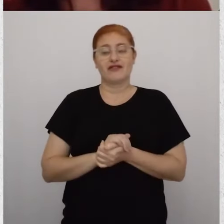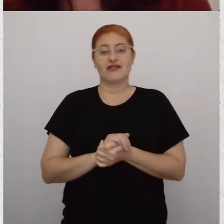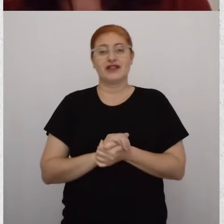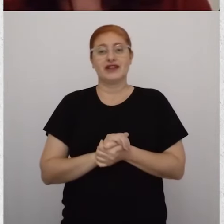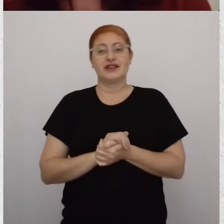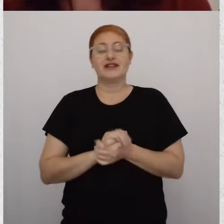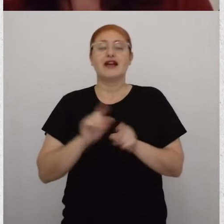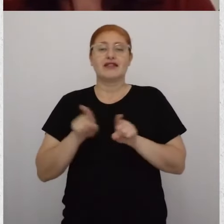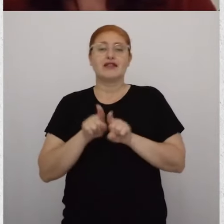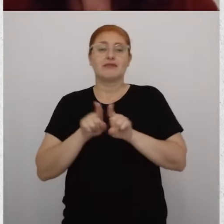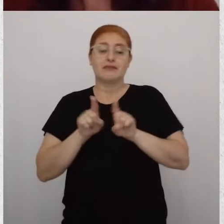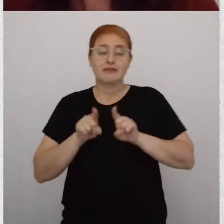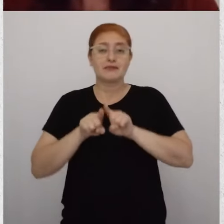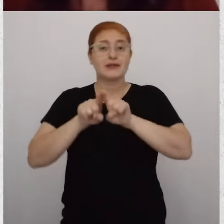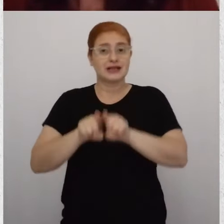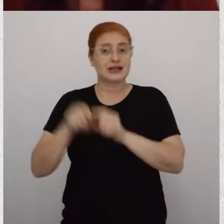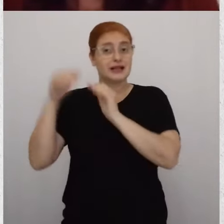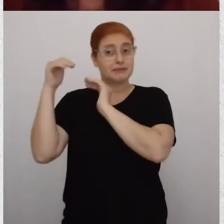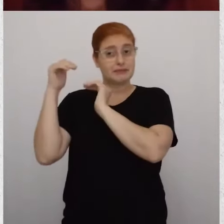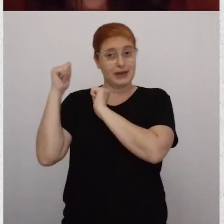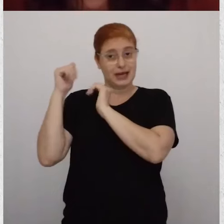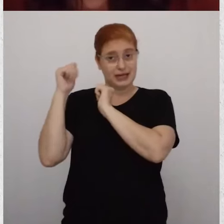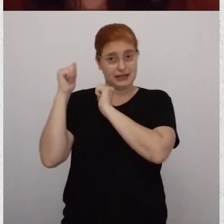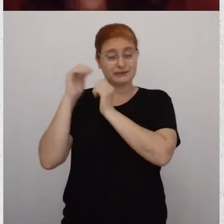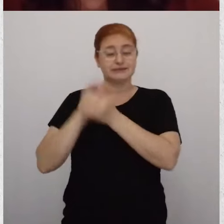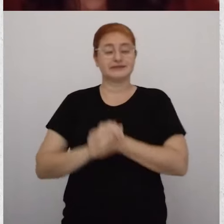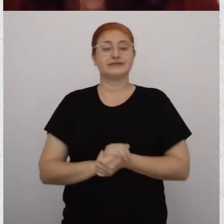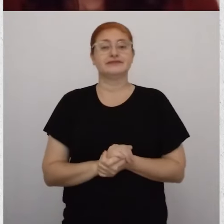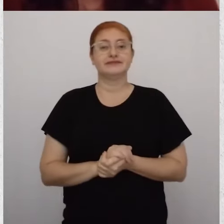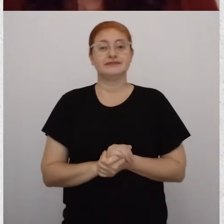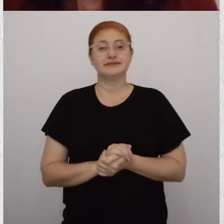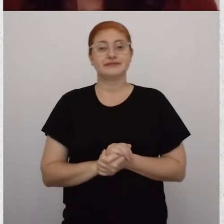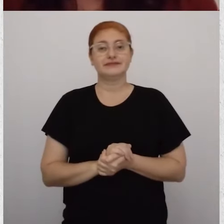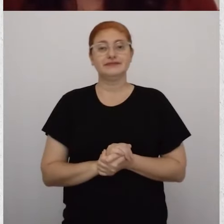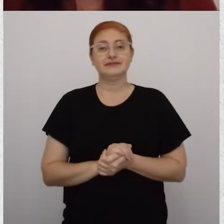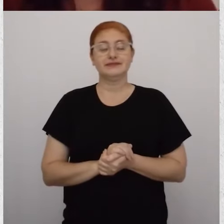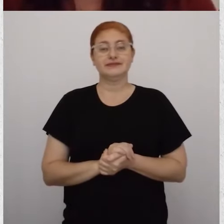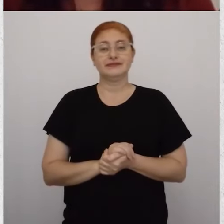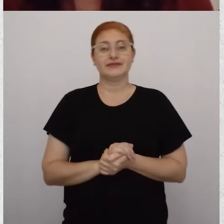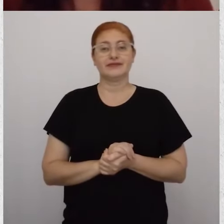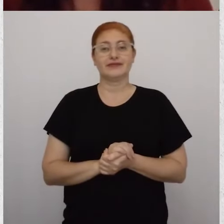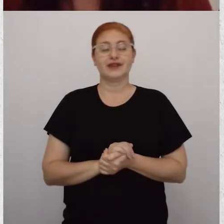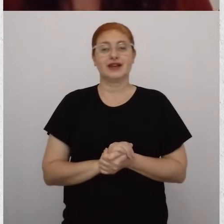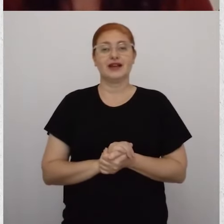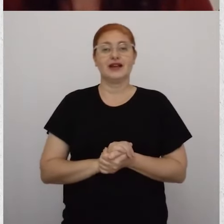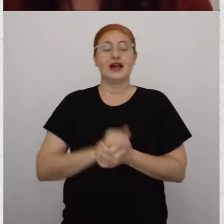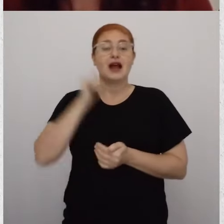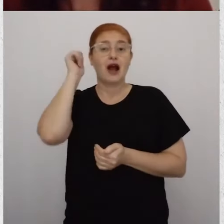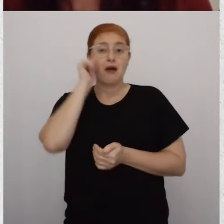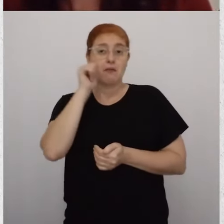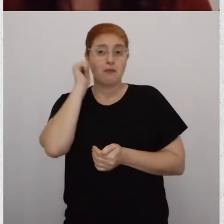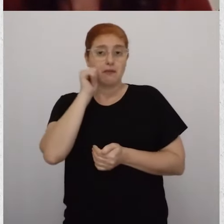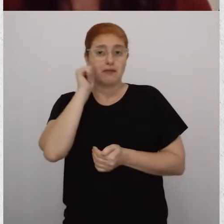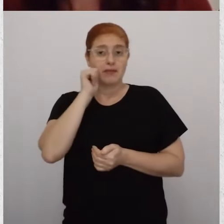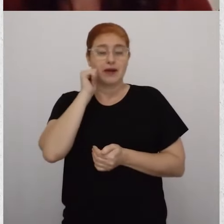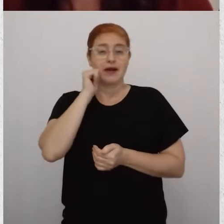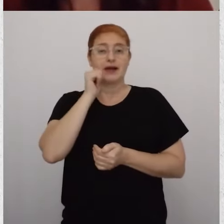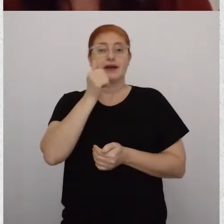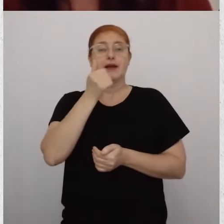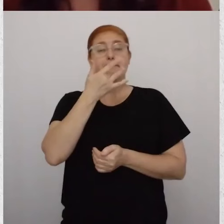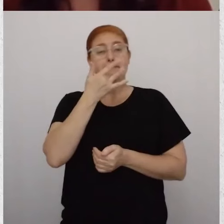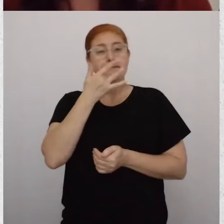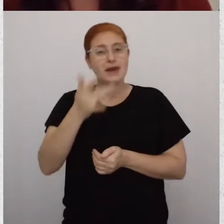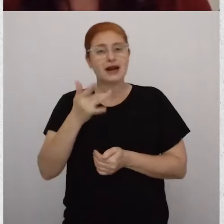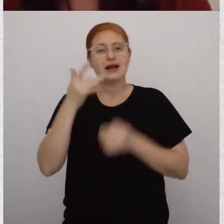Universidade de Barcelona, na Espanha, e ela é uma mulher branca, de